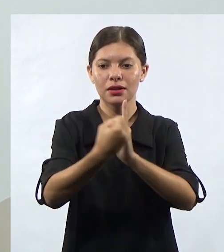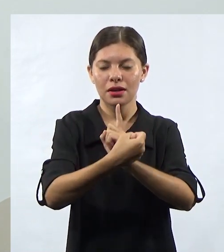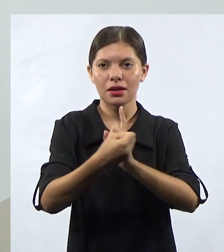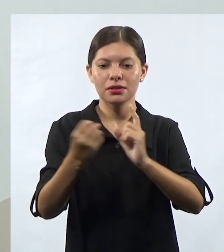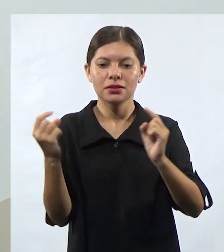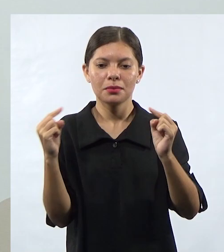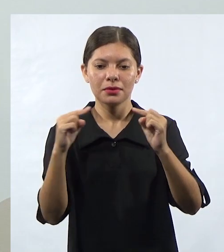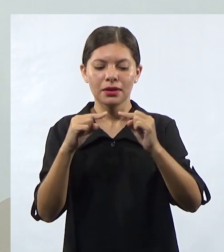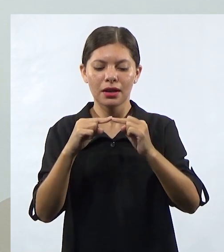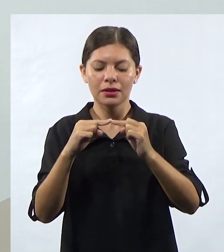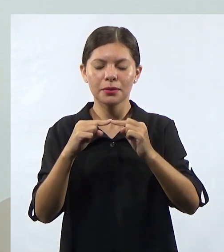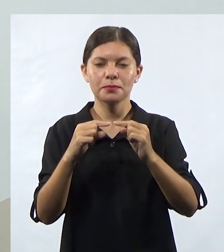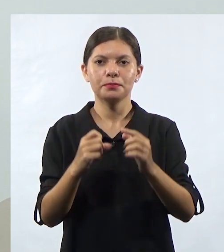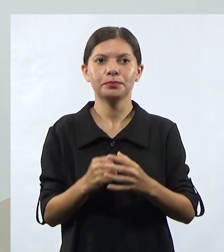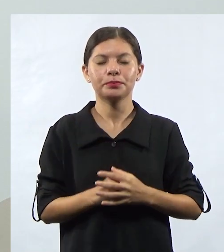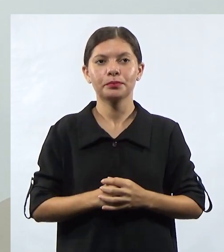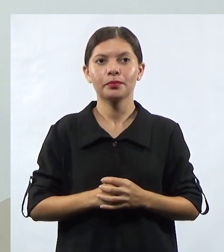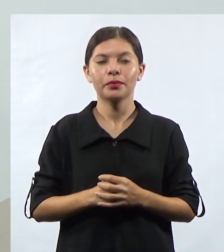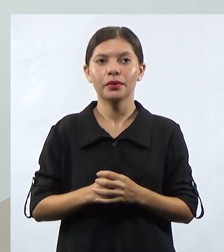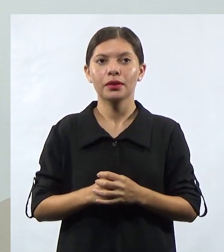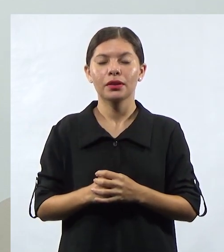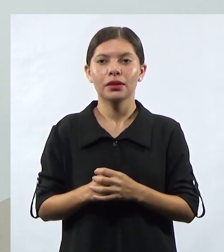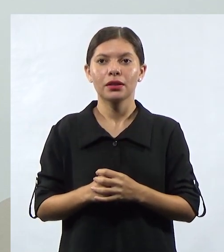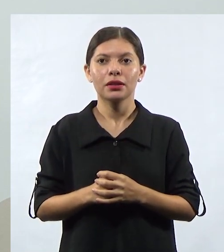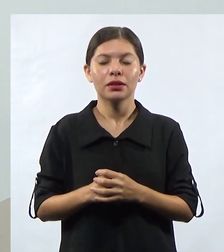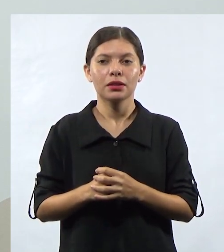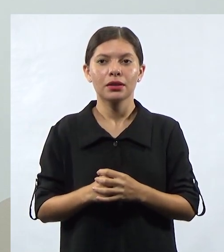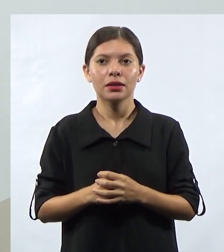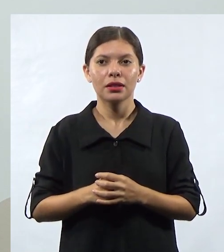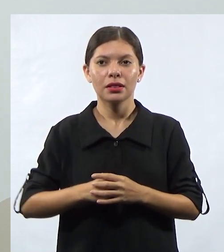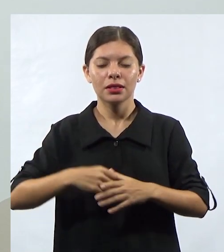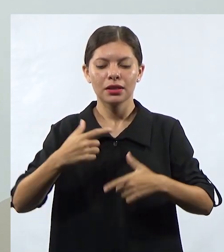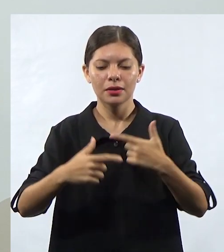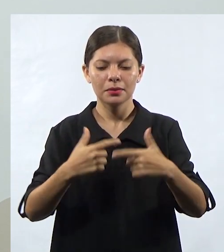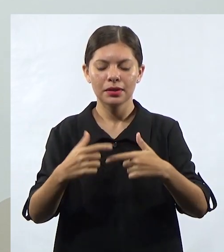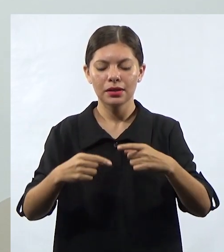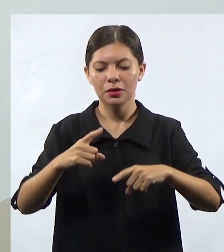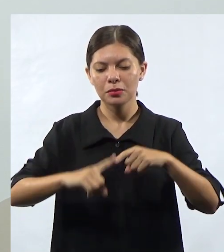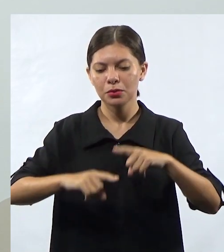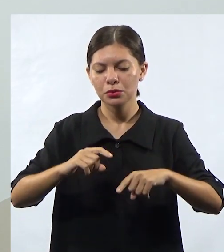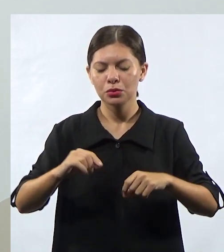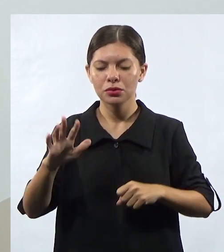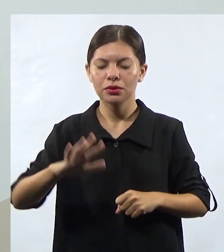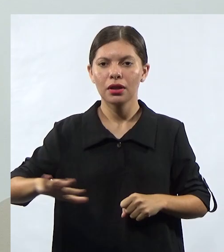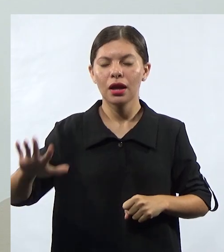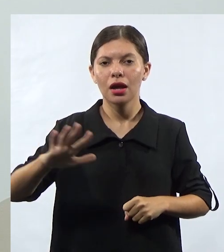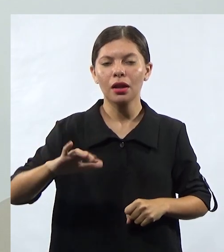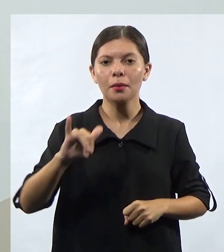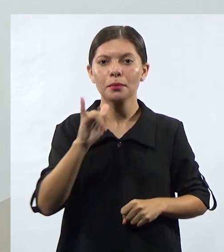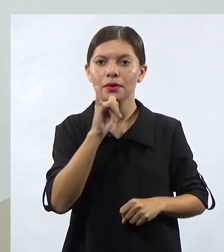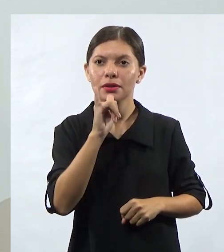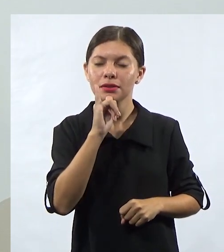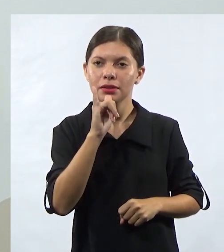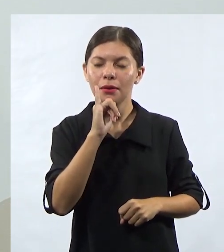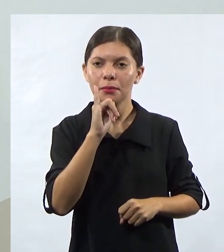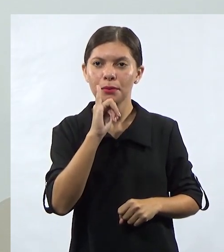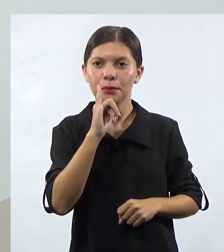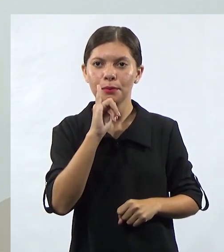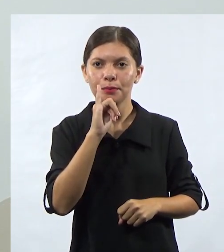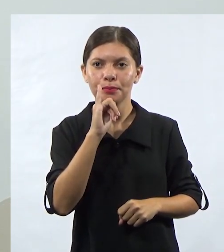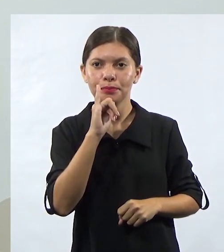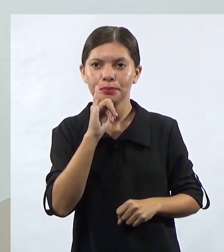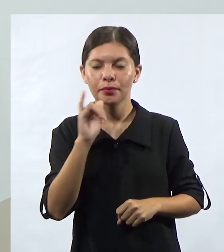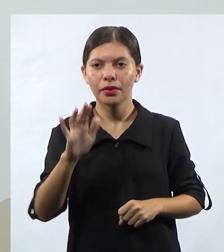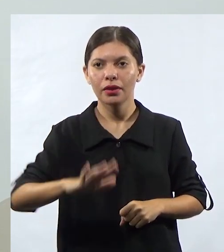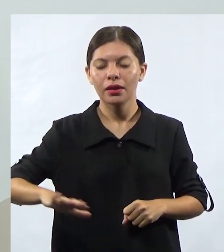principalmente para trabalhar com produtos. Então, na área, por exemplo, de marketing,